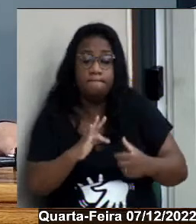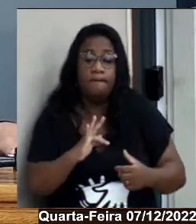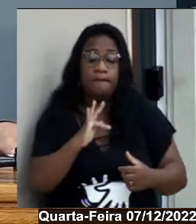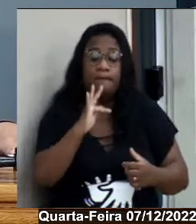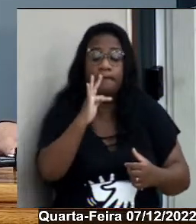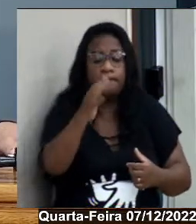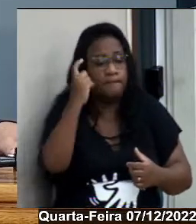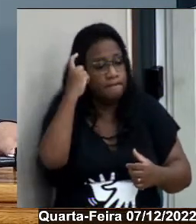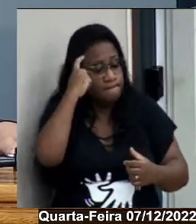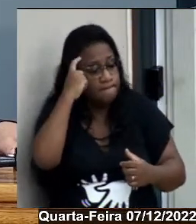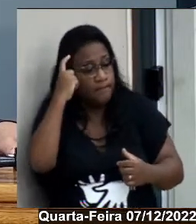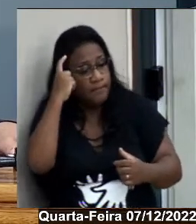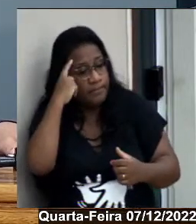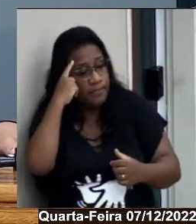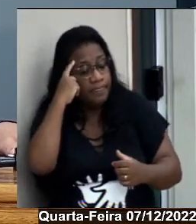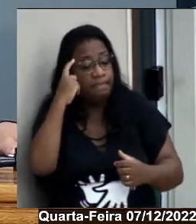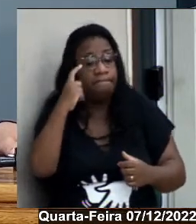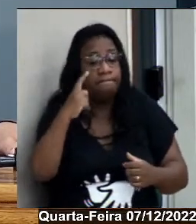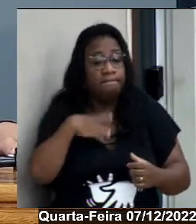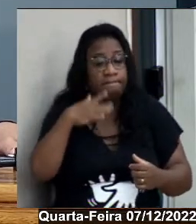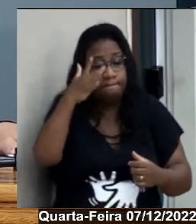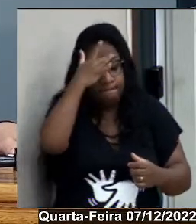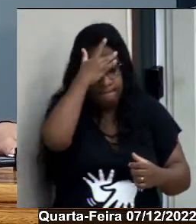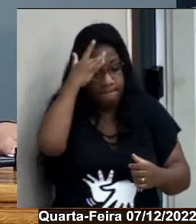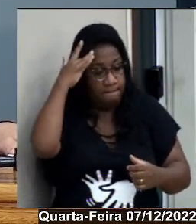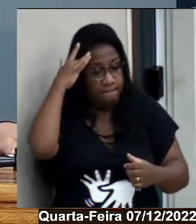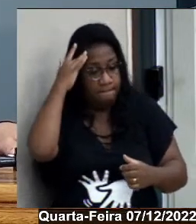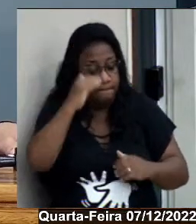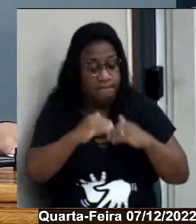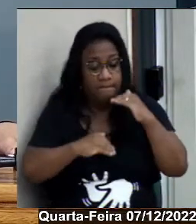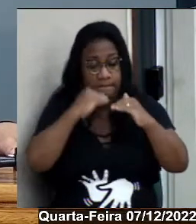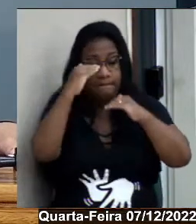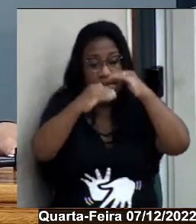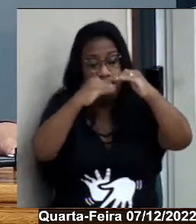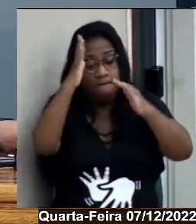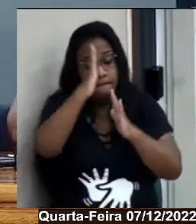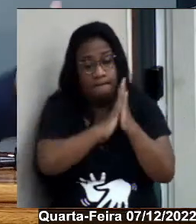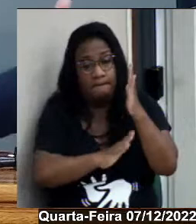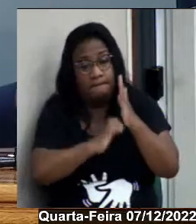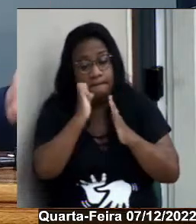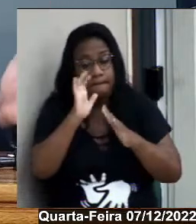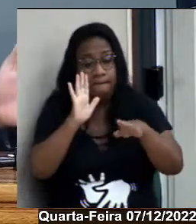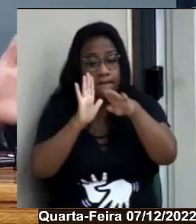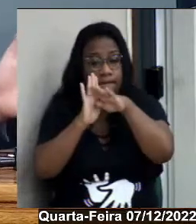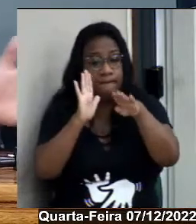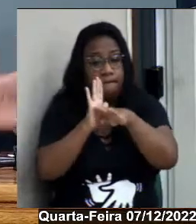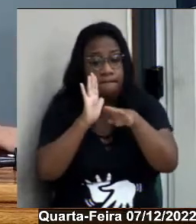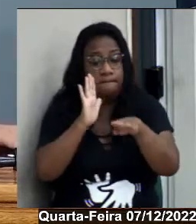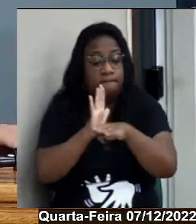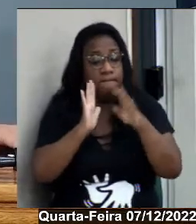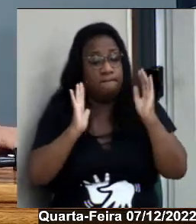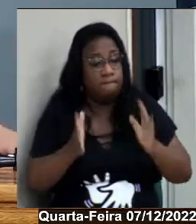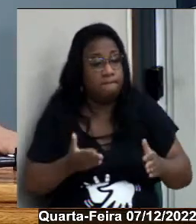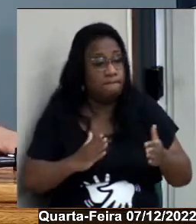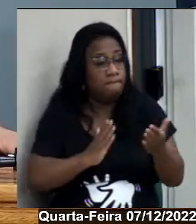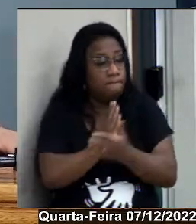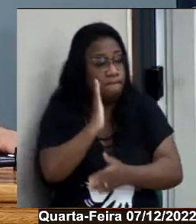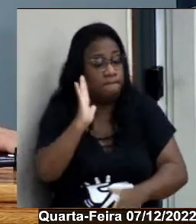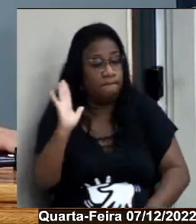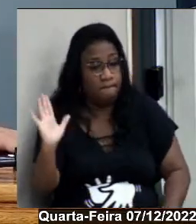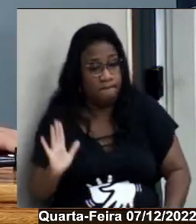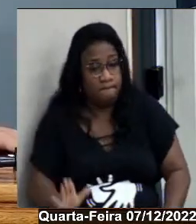e essa Câmara Municipal pensa realmente no desenvolvimento da cidade e não bandeiras partidárias, o projeto já está